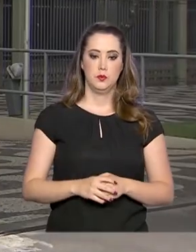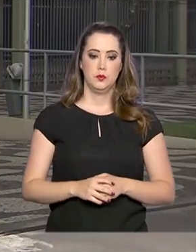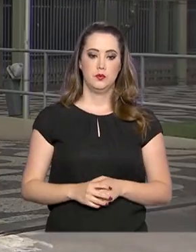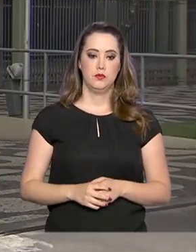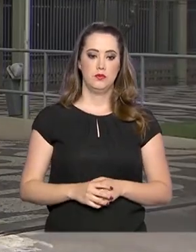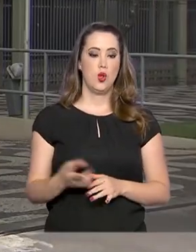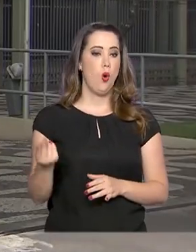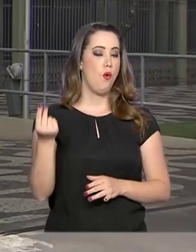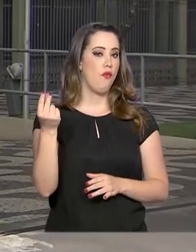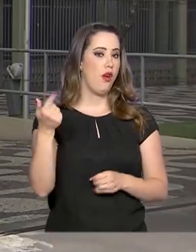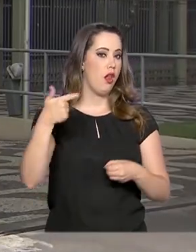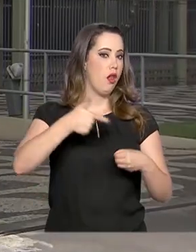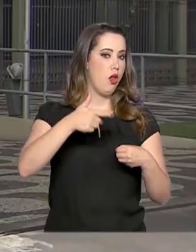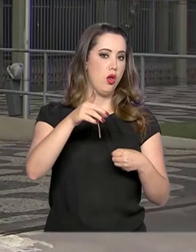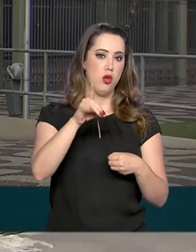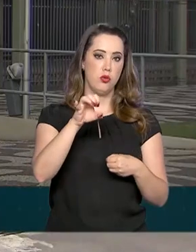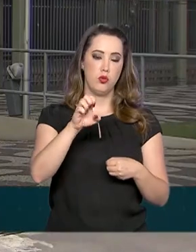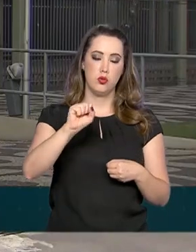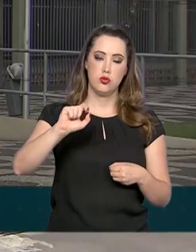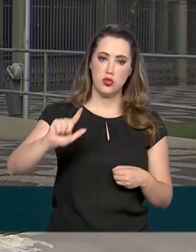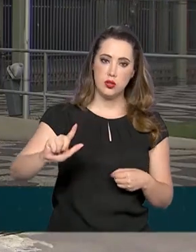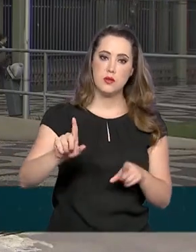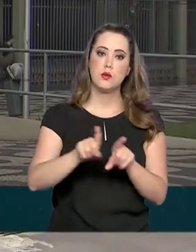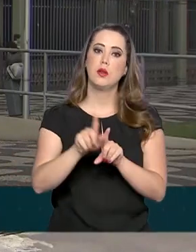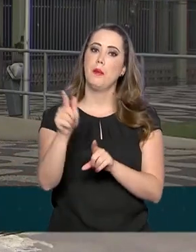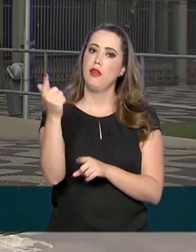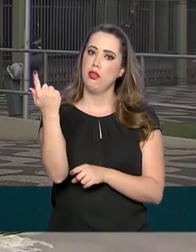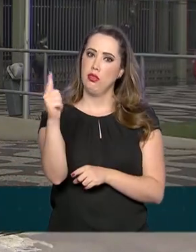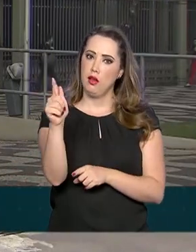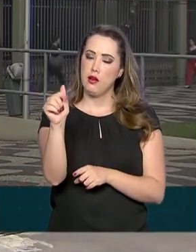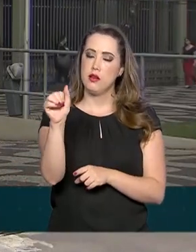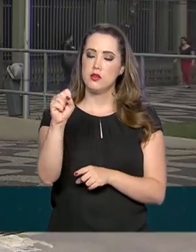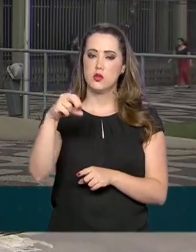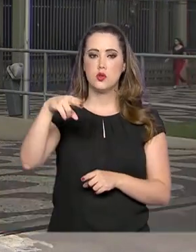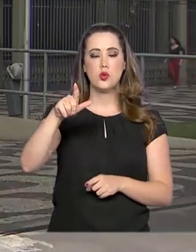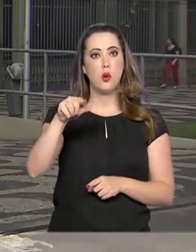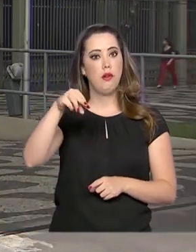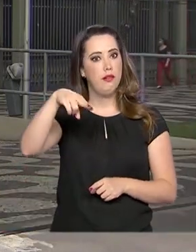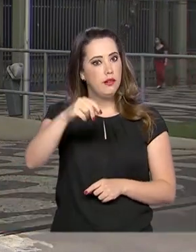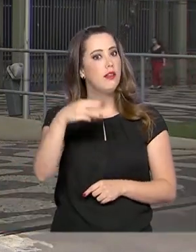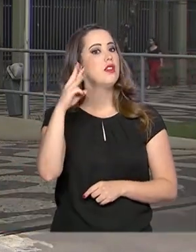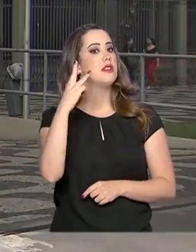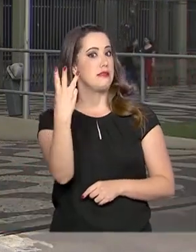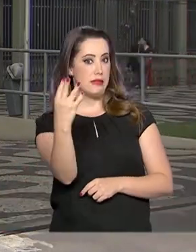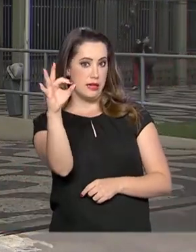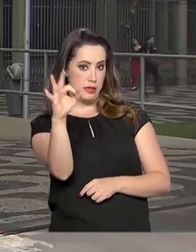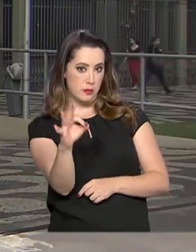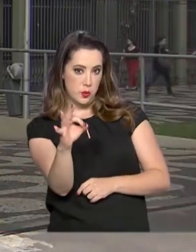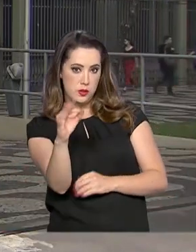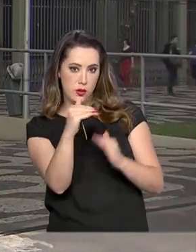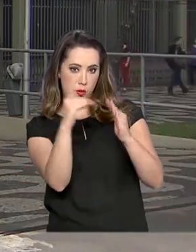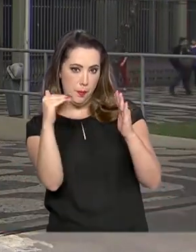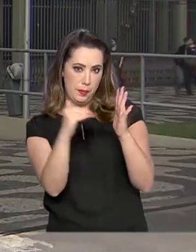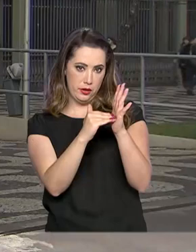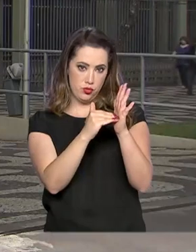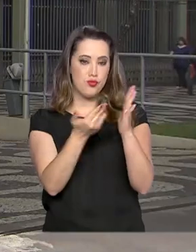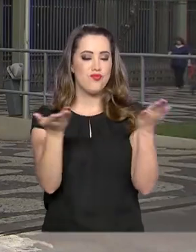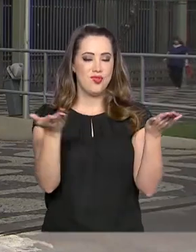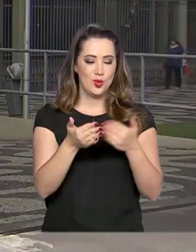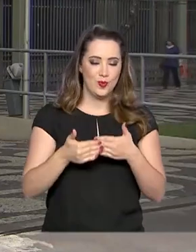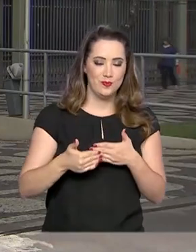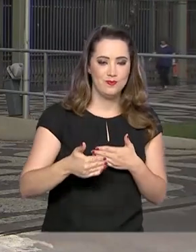O preço do diesel e da gasolina para as refinarias está 3% mais barato já a partir de hoje. A informação foi